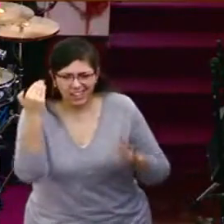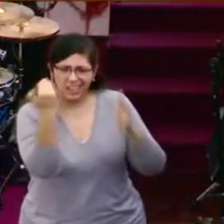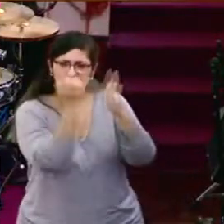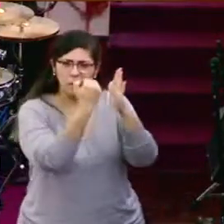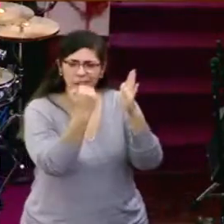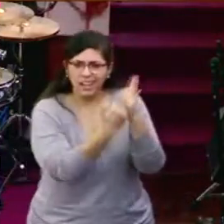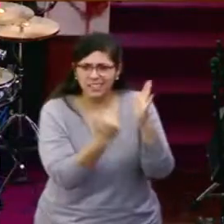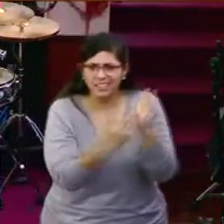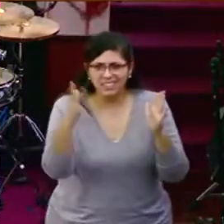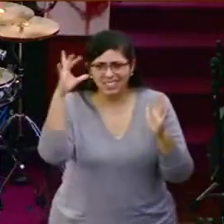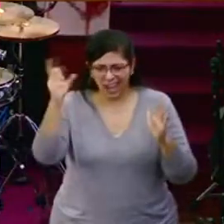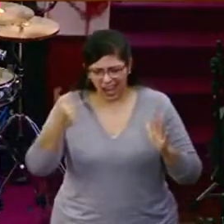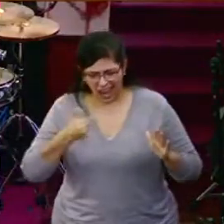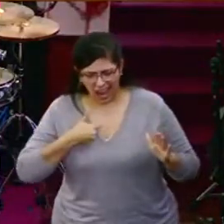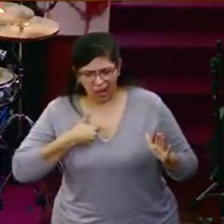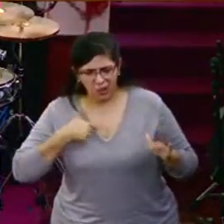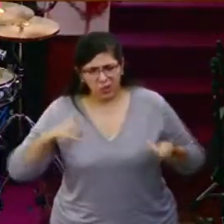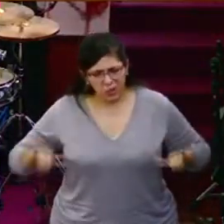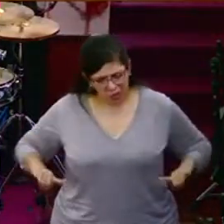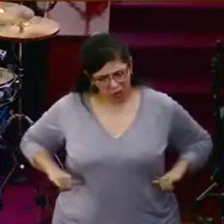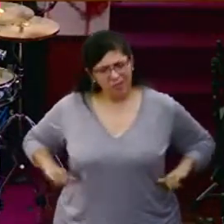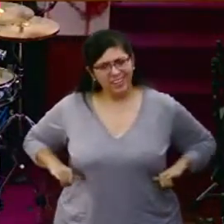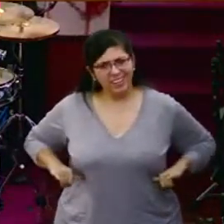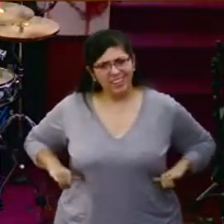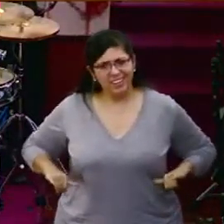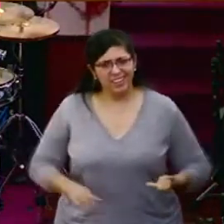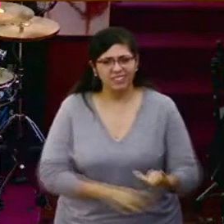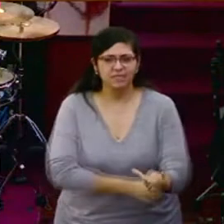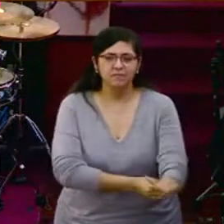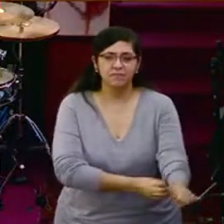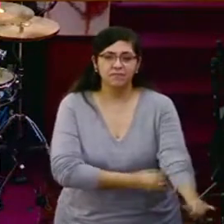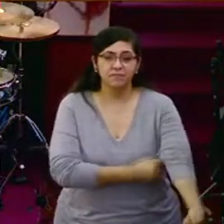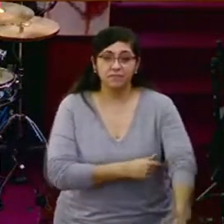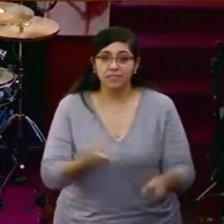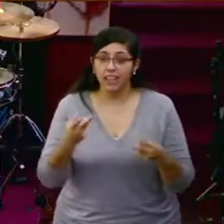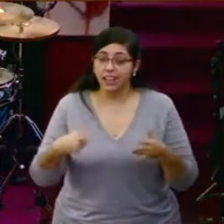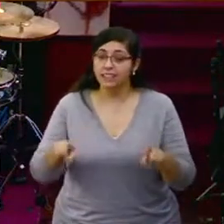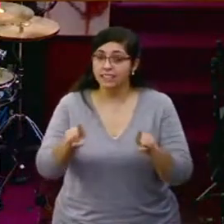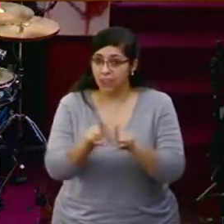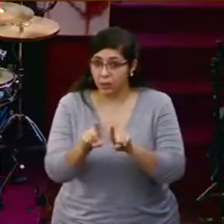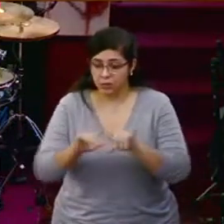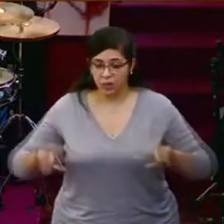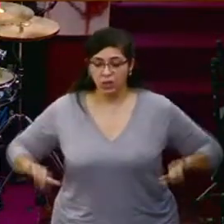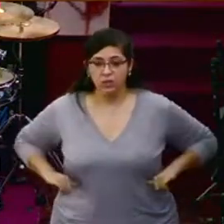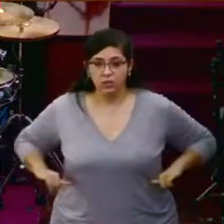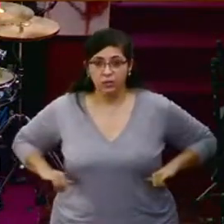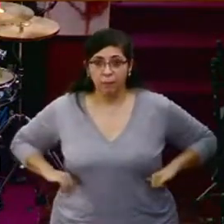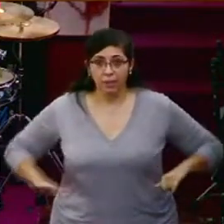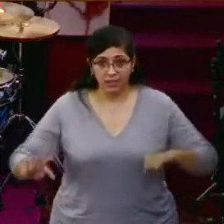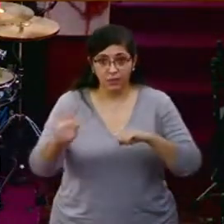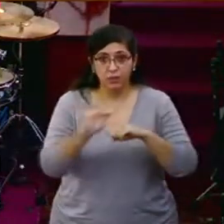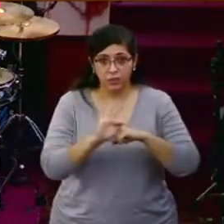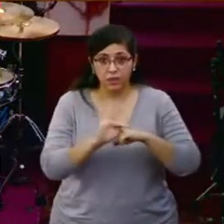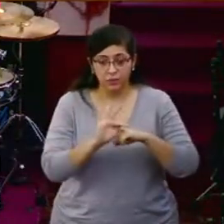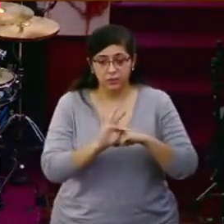sofrer então o sofrimento ele está na raiz da igreja de filipos é uma igreja que